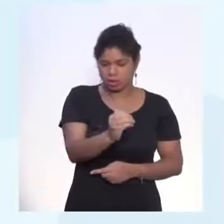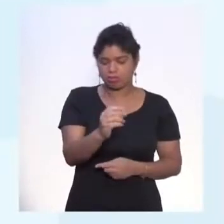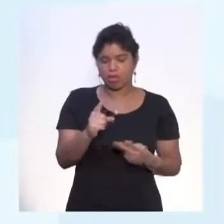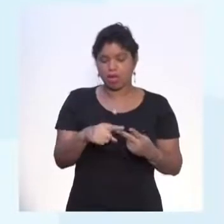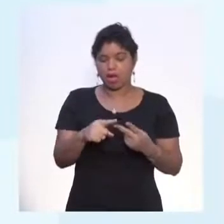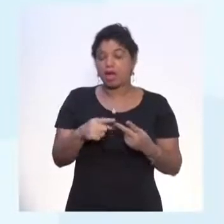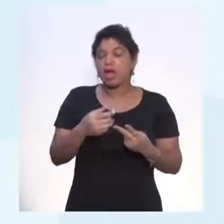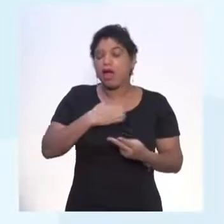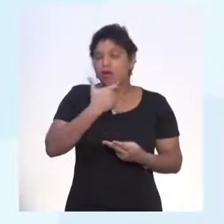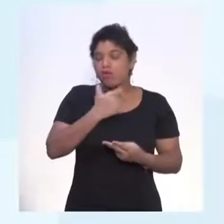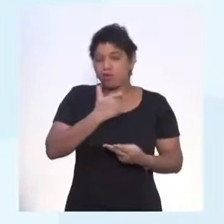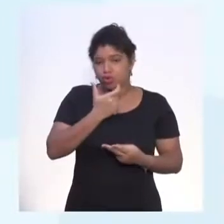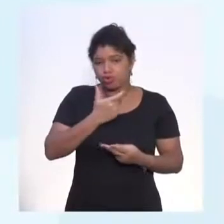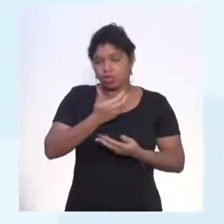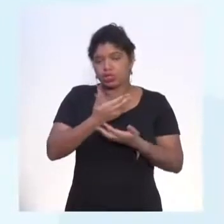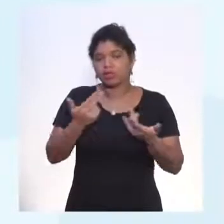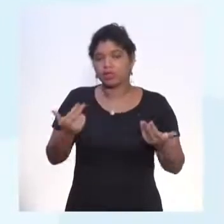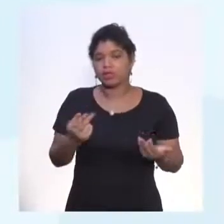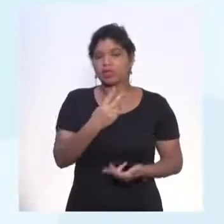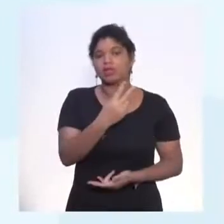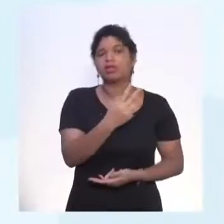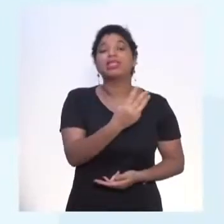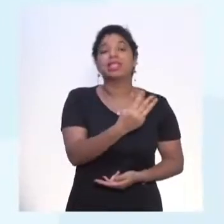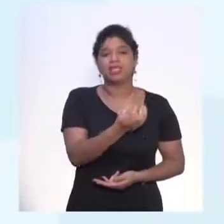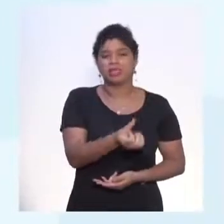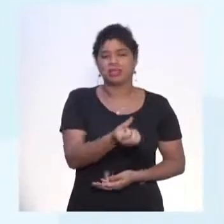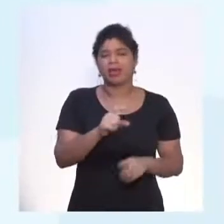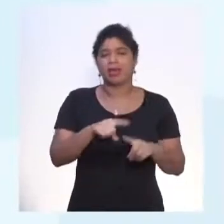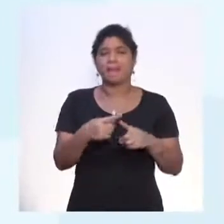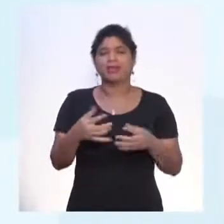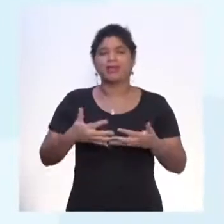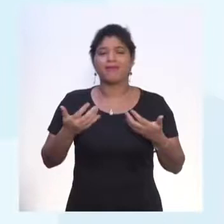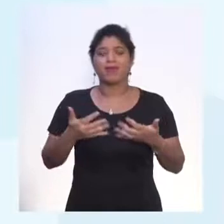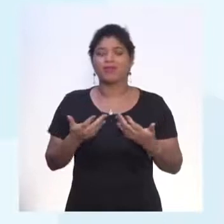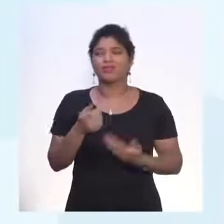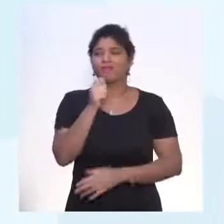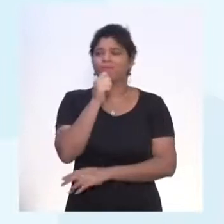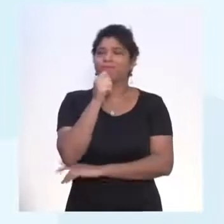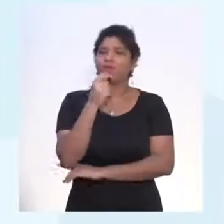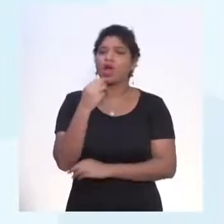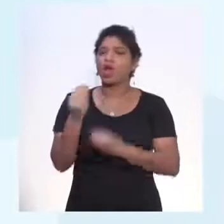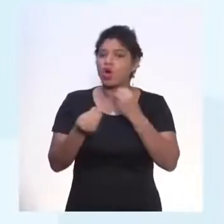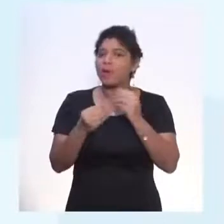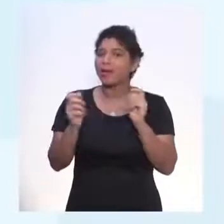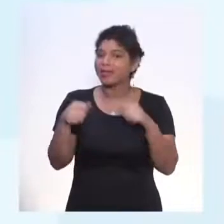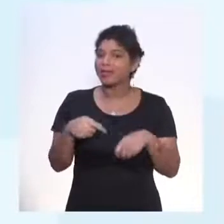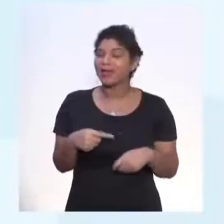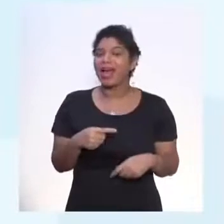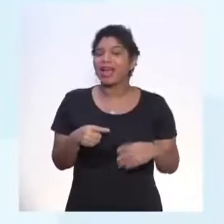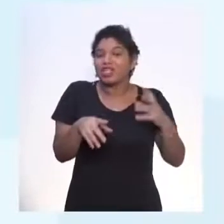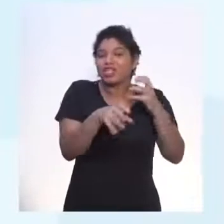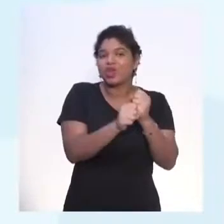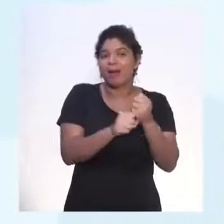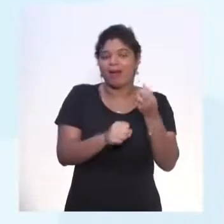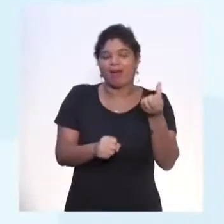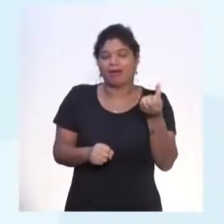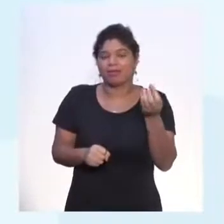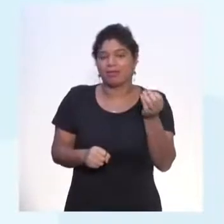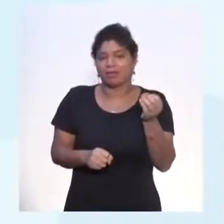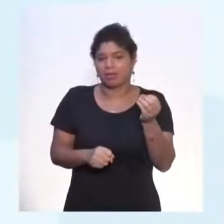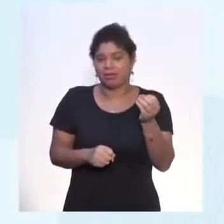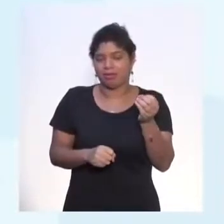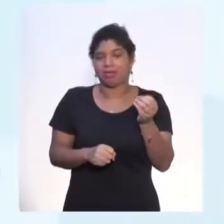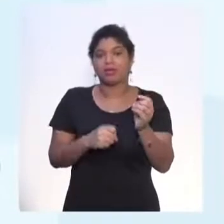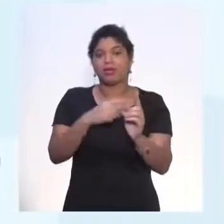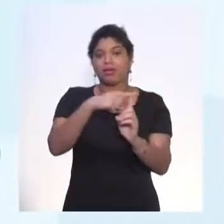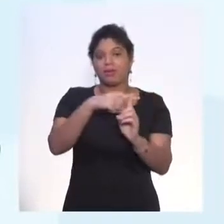frutas 36. Me falta descobrir a verdura. O que eu fiz? Eu somei esses dois aqui, ó, e encontrei